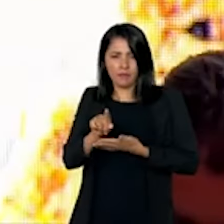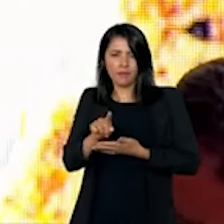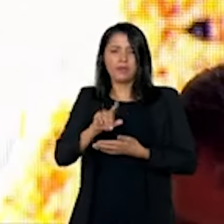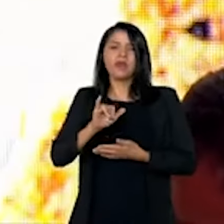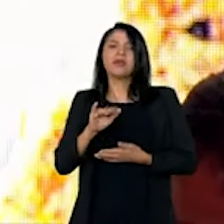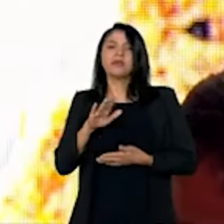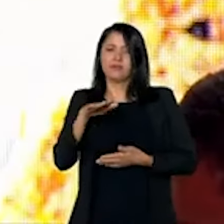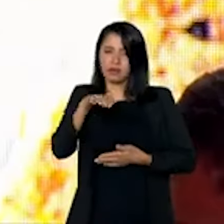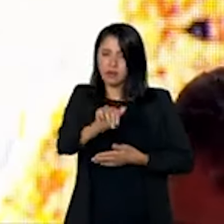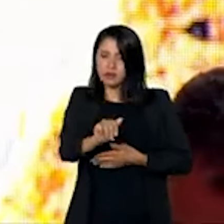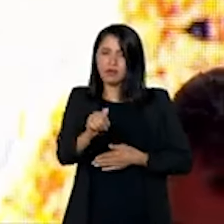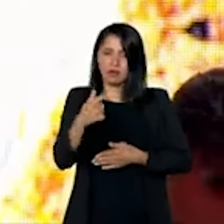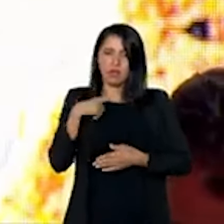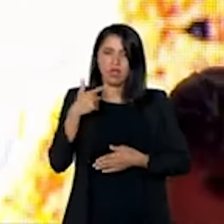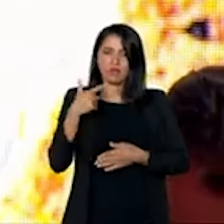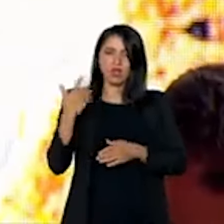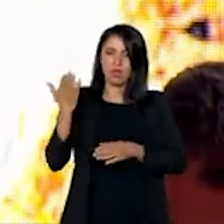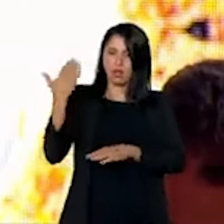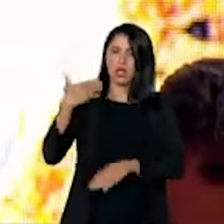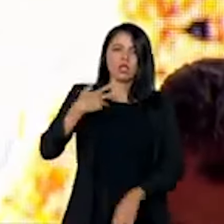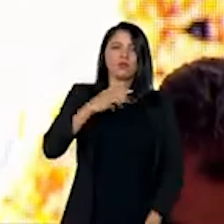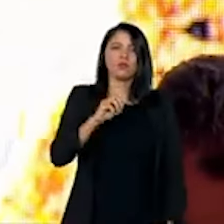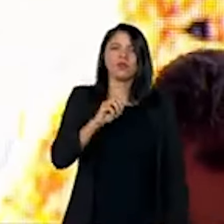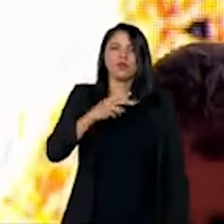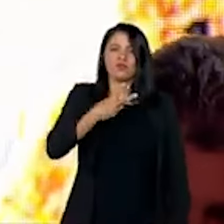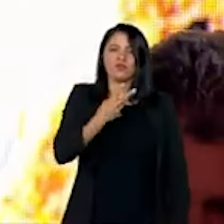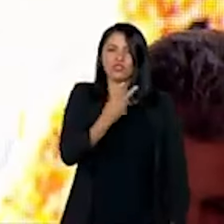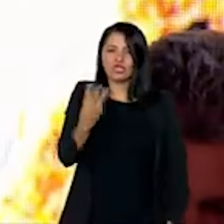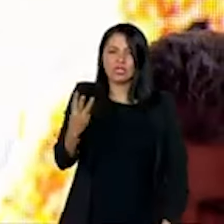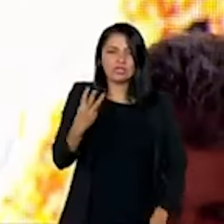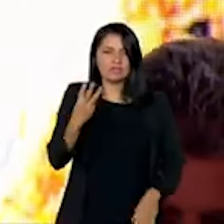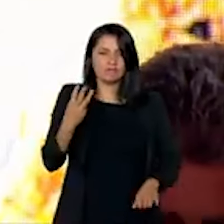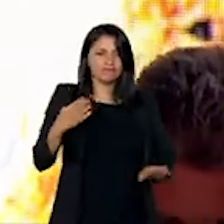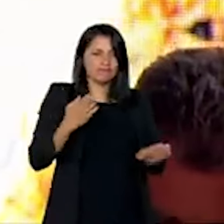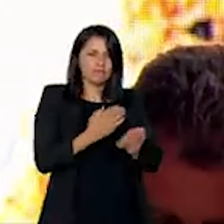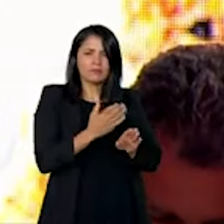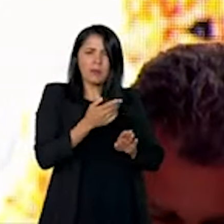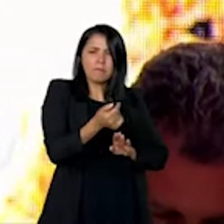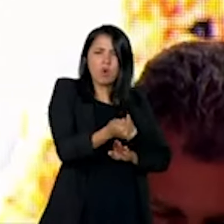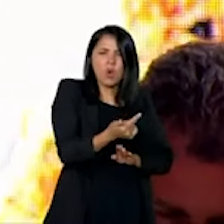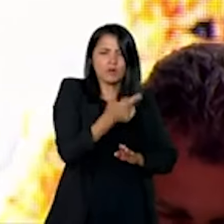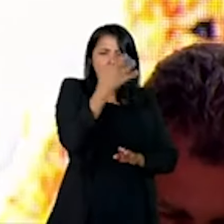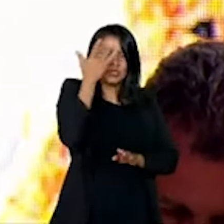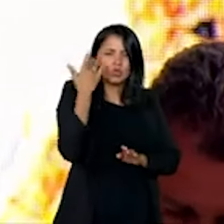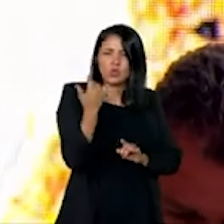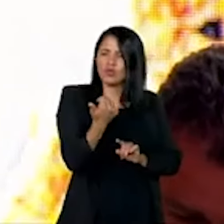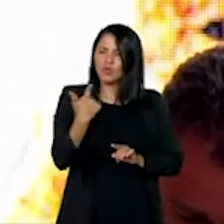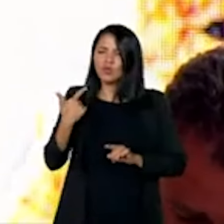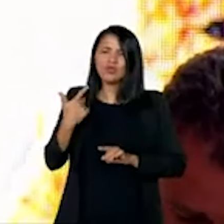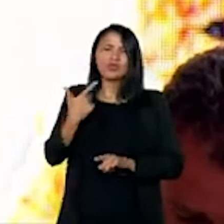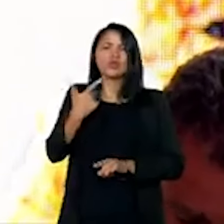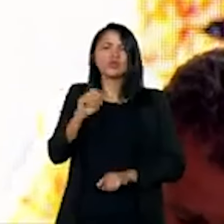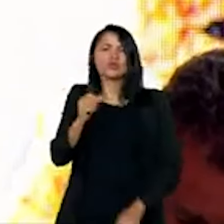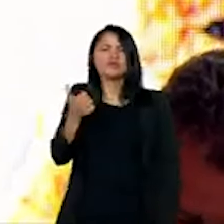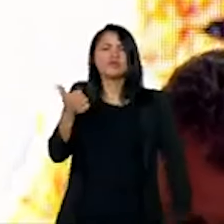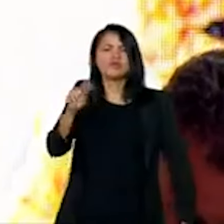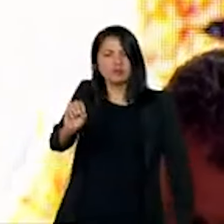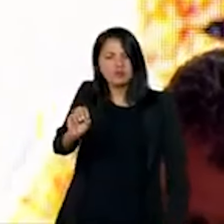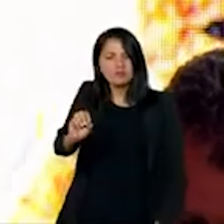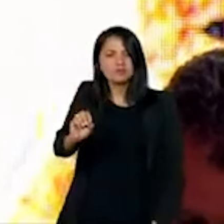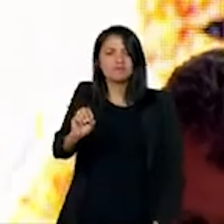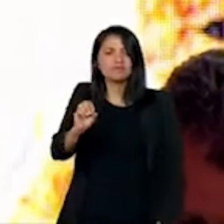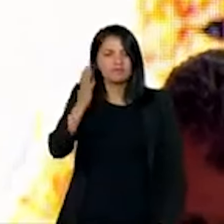em 2023, tinha menos gente do que o IBAMA que eu deixei em 2010? Você sabia